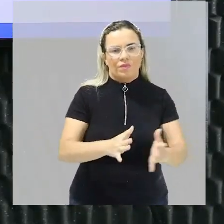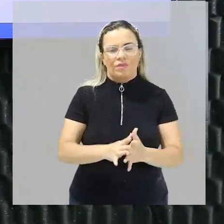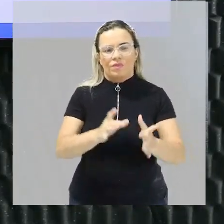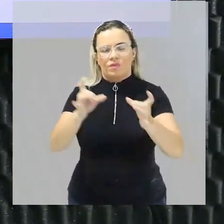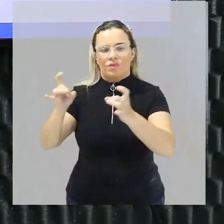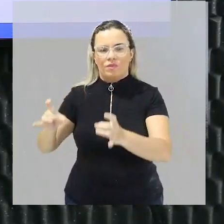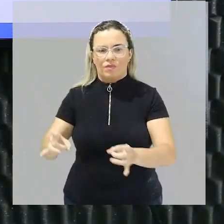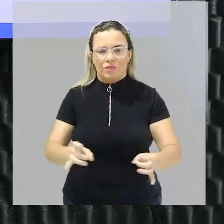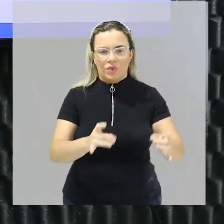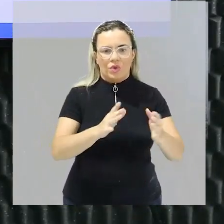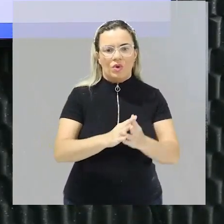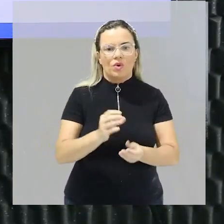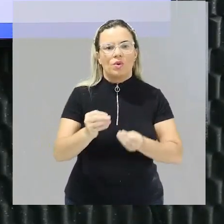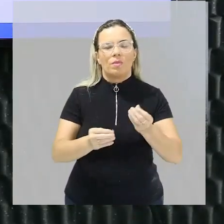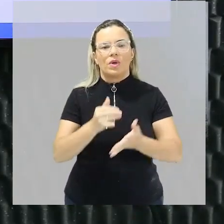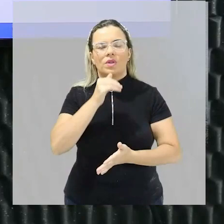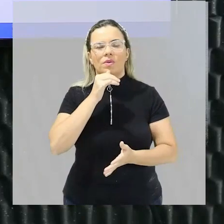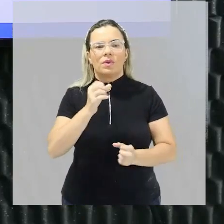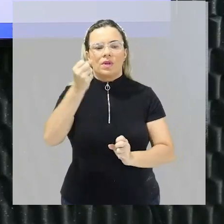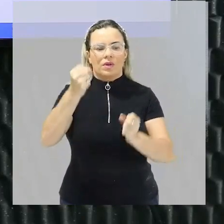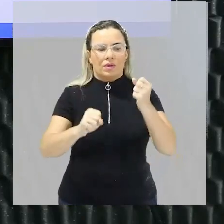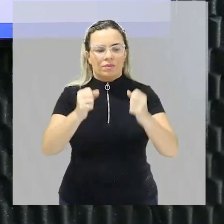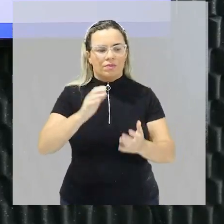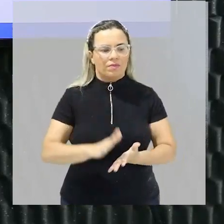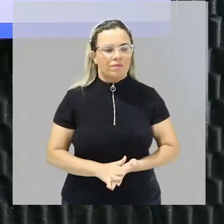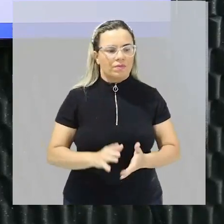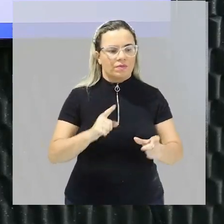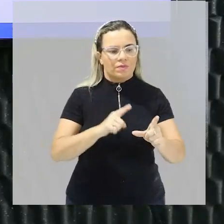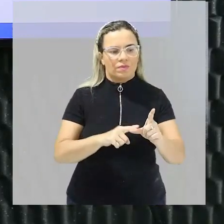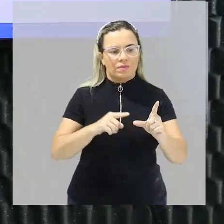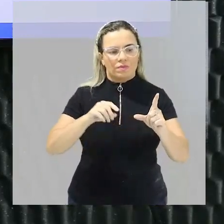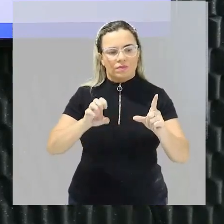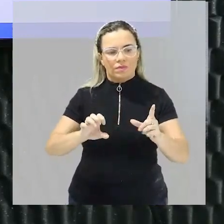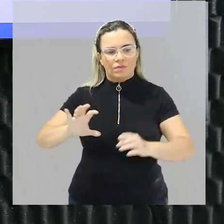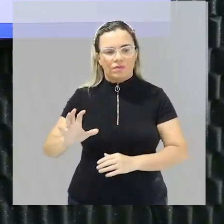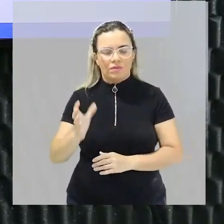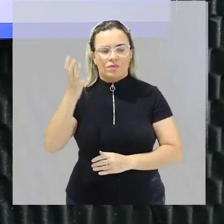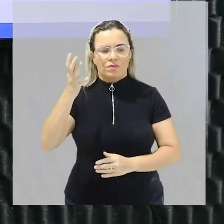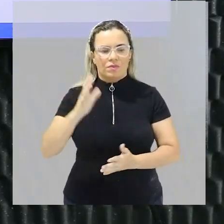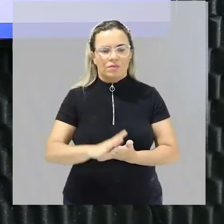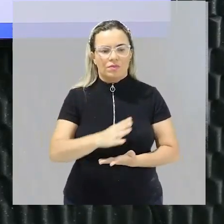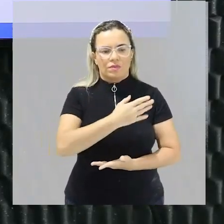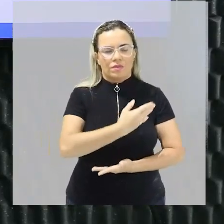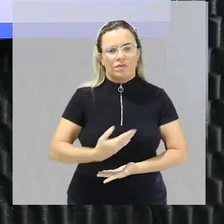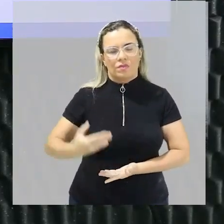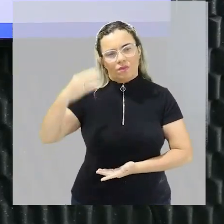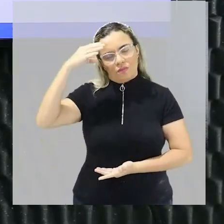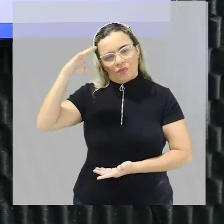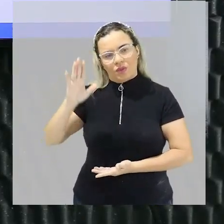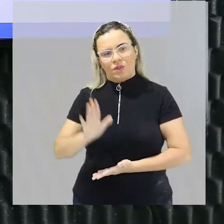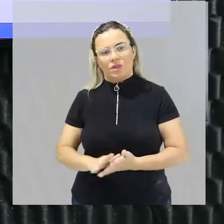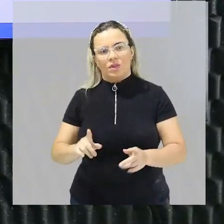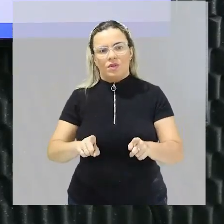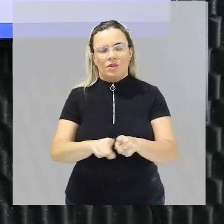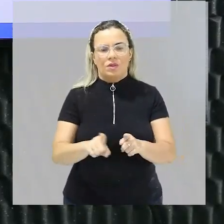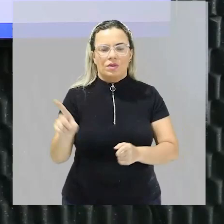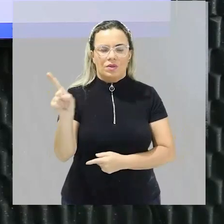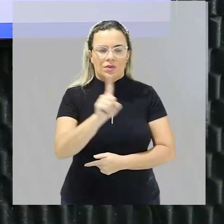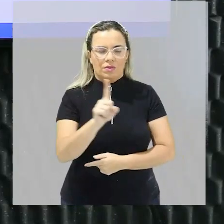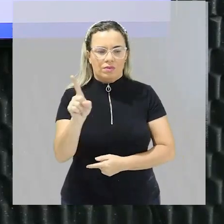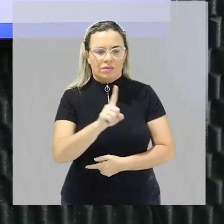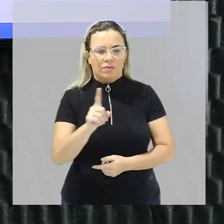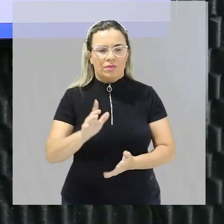produzida em larga escala como indústria. Fenômenos públicos à cultura também não, porque nós temos aqui, mais uma